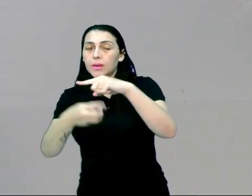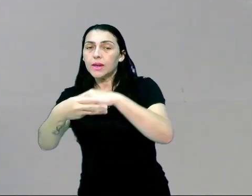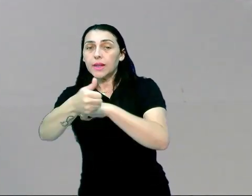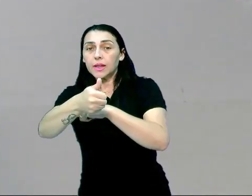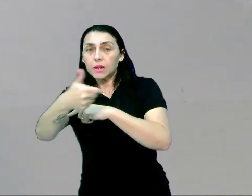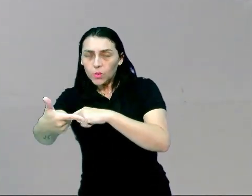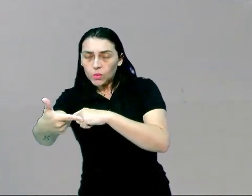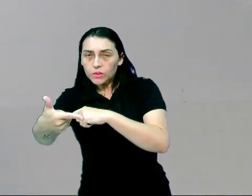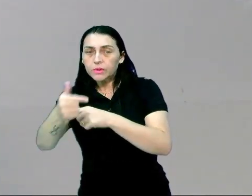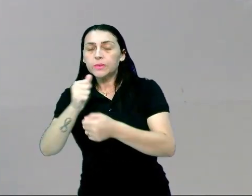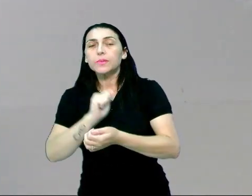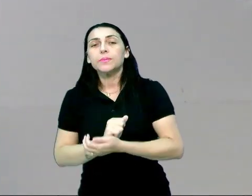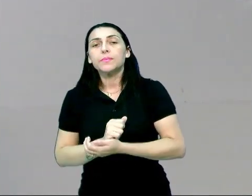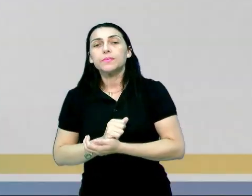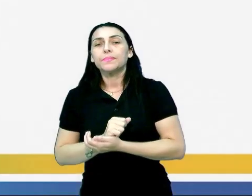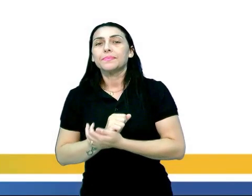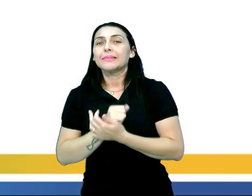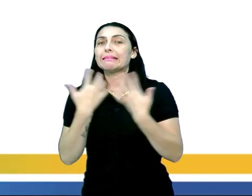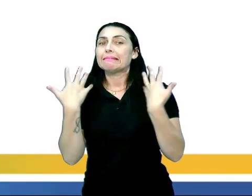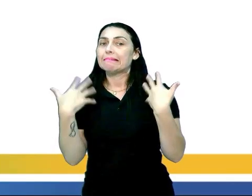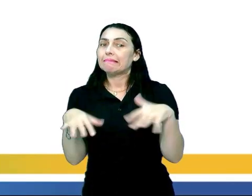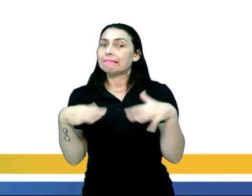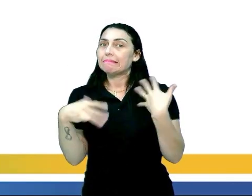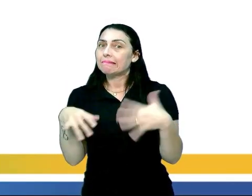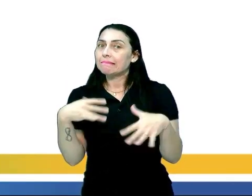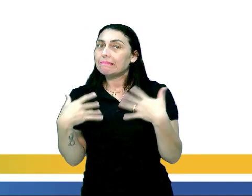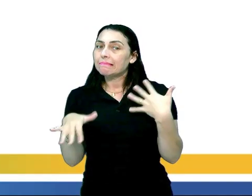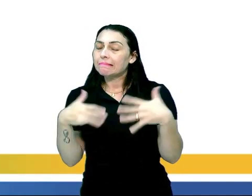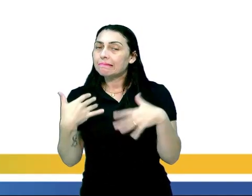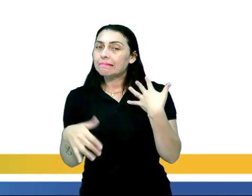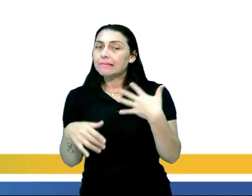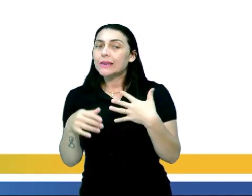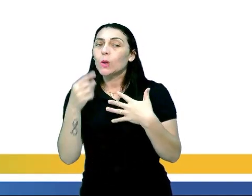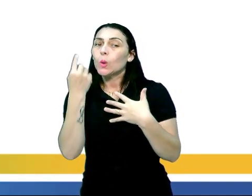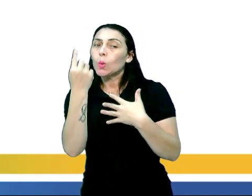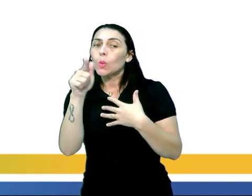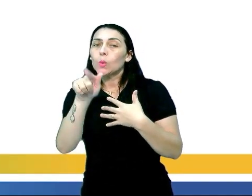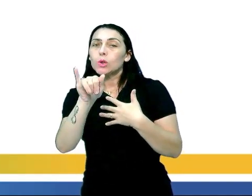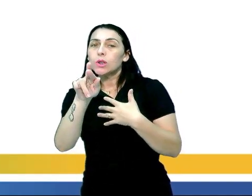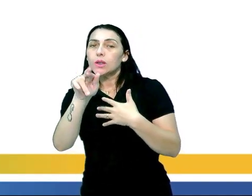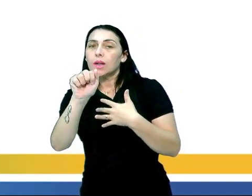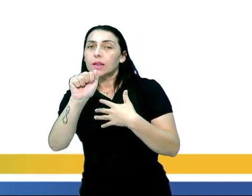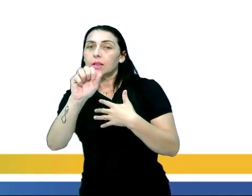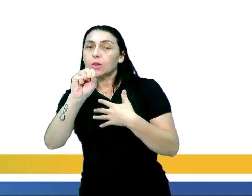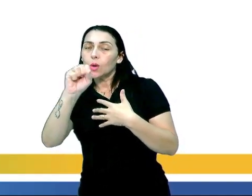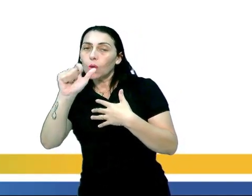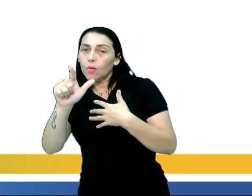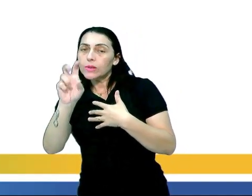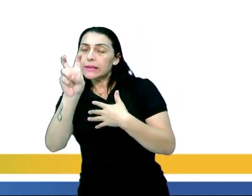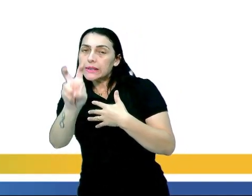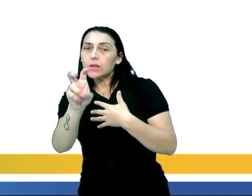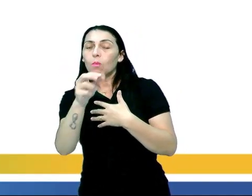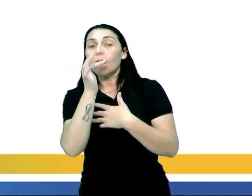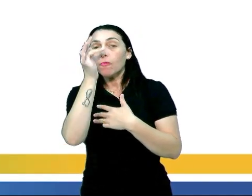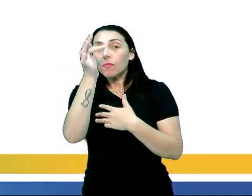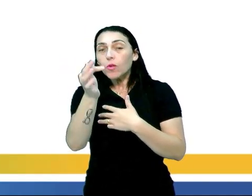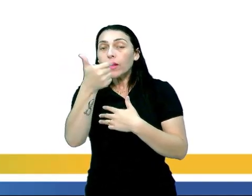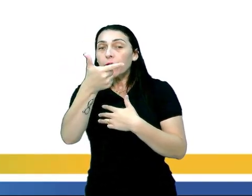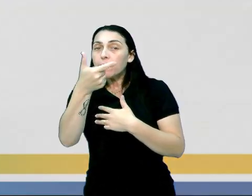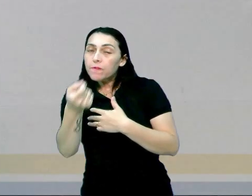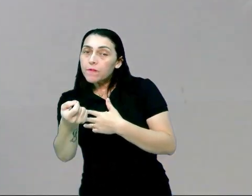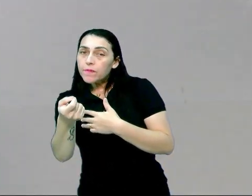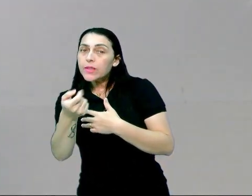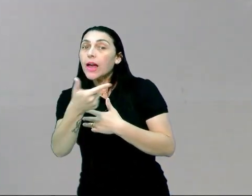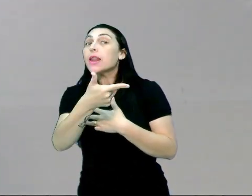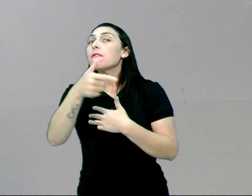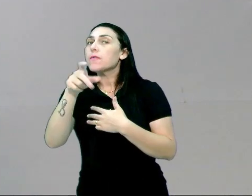12, e aí vem o pulo do gato. Um girassol que vale 5, mais uma florzinha que vale 20,